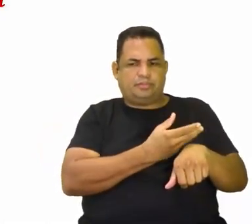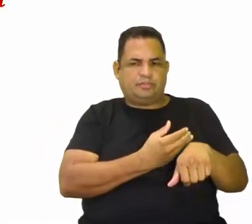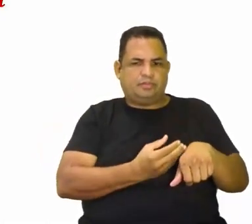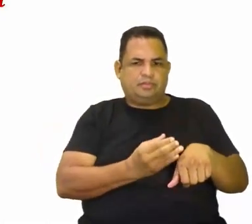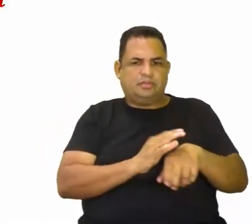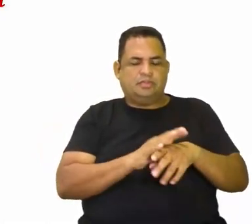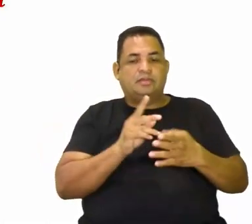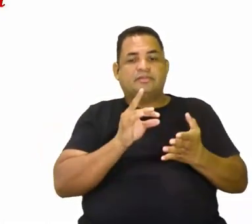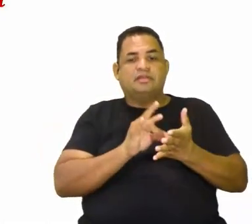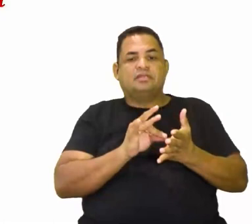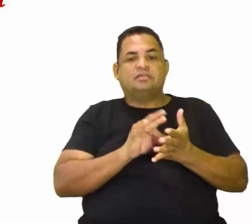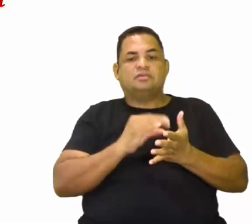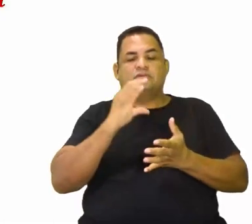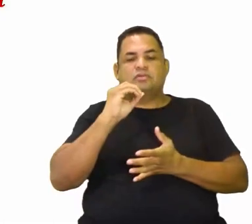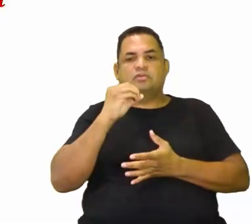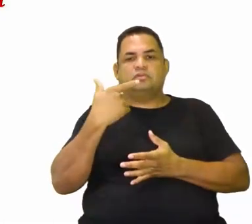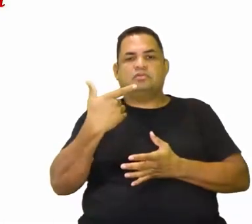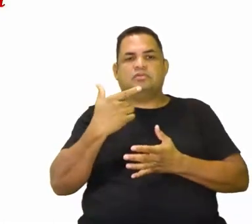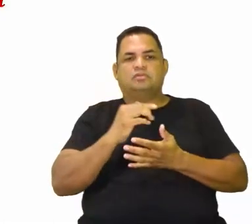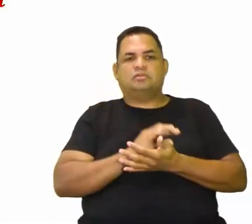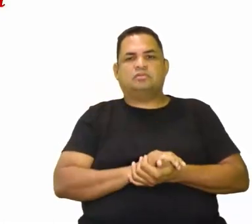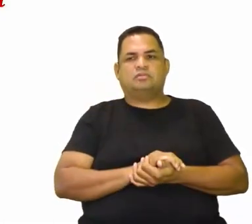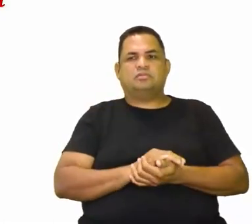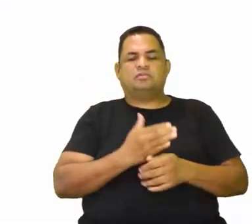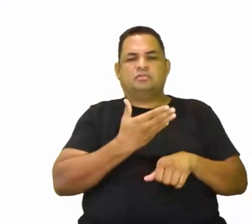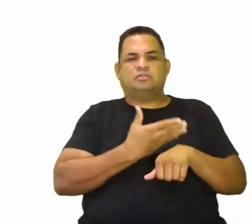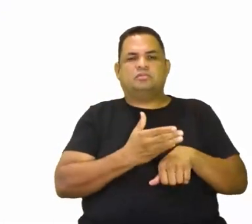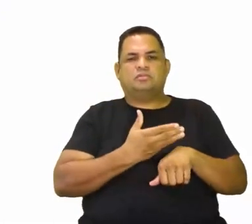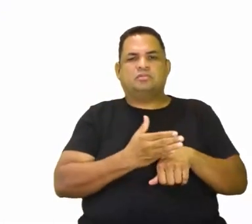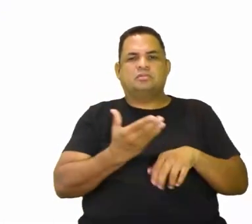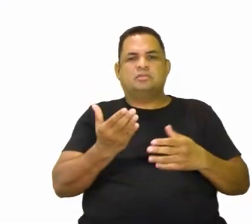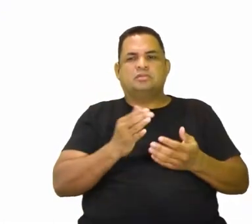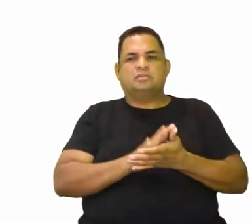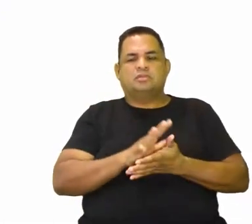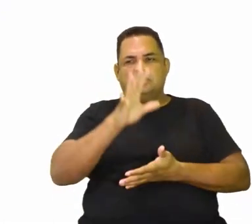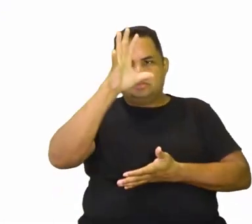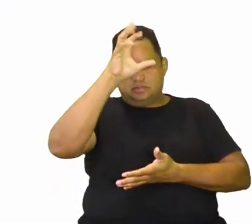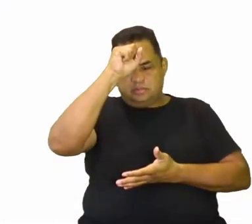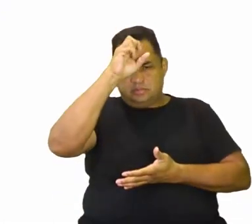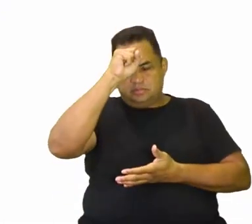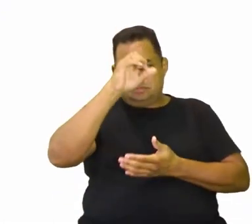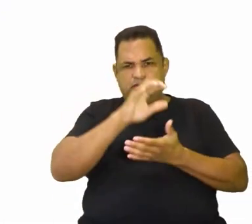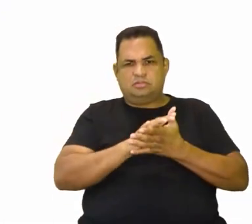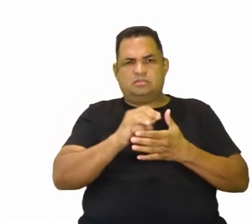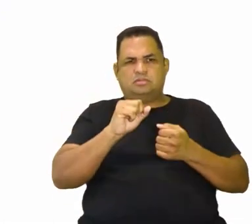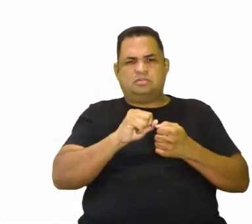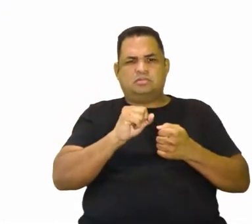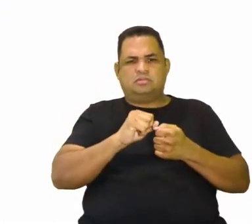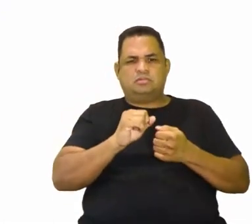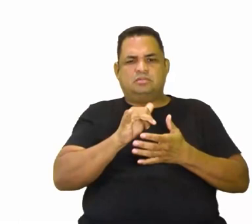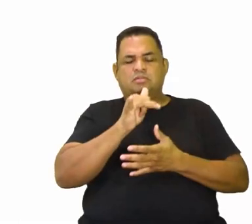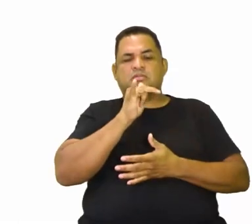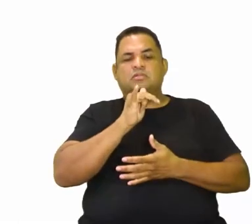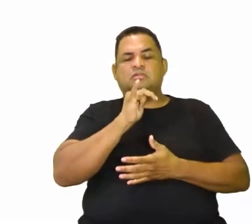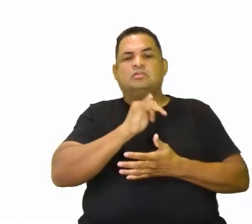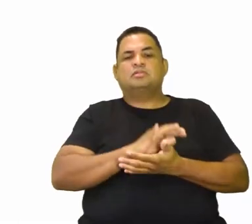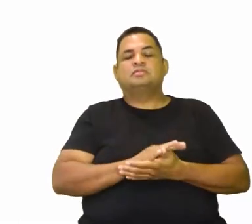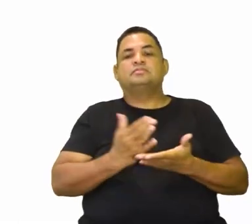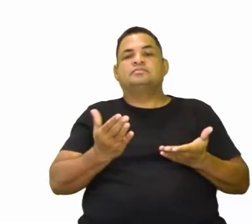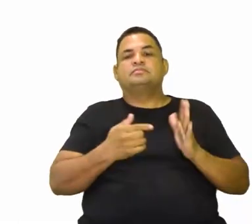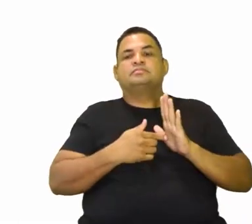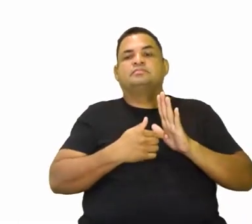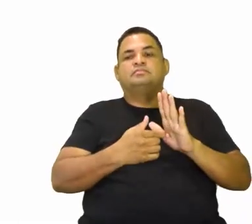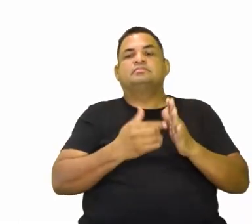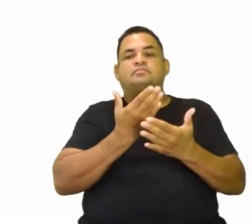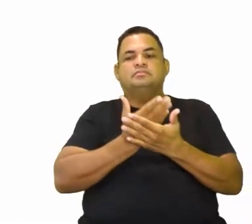oxigênio. E, para a gente praticar, nós temos o aprender fazendo, que é um exemplo que a gente sempre procura trazer